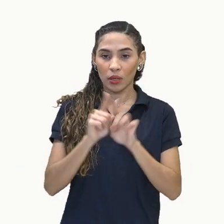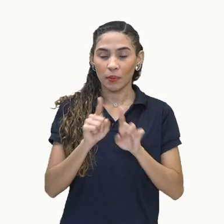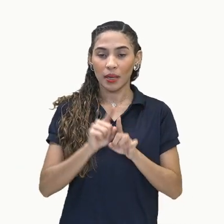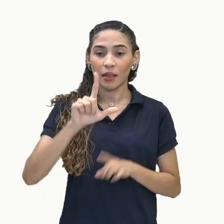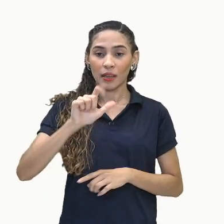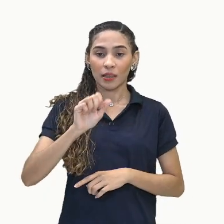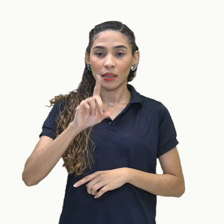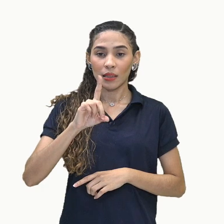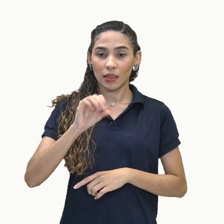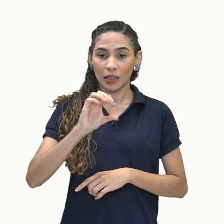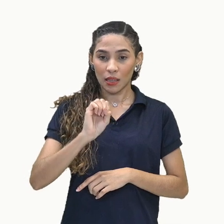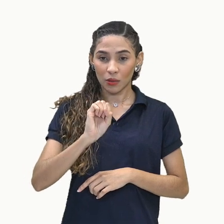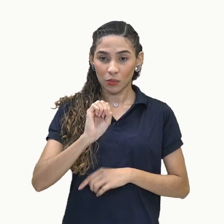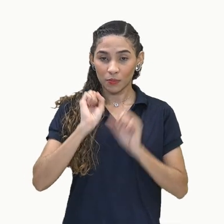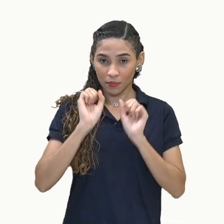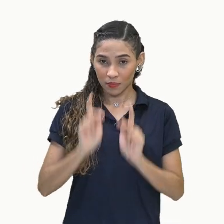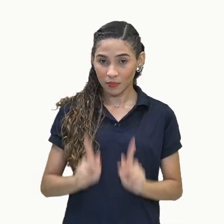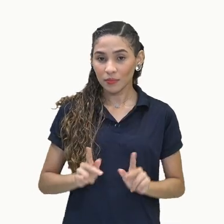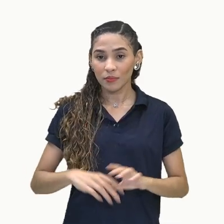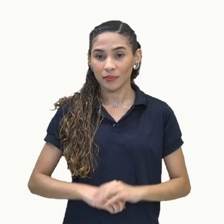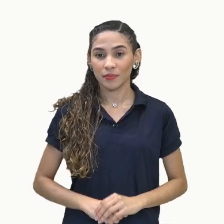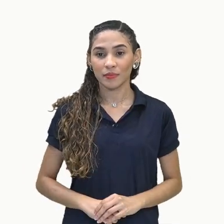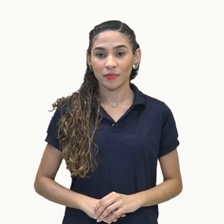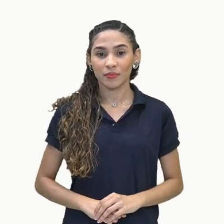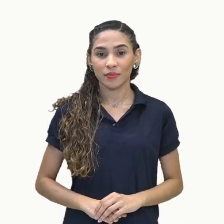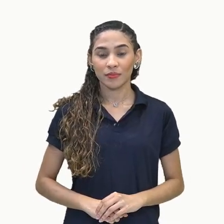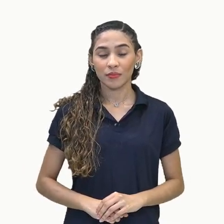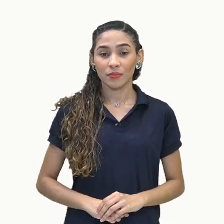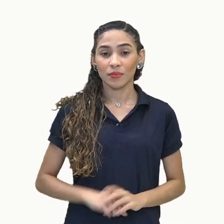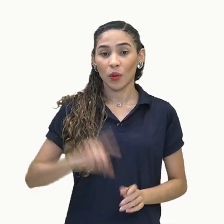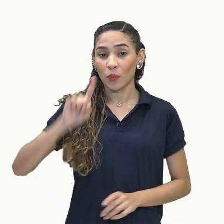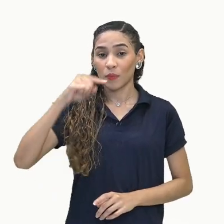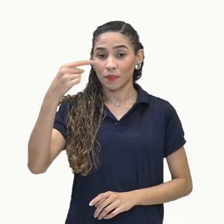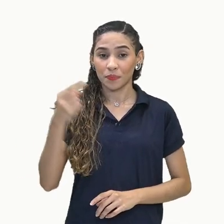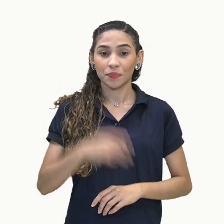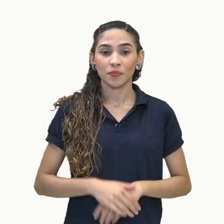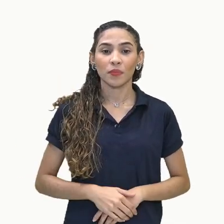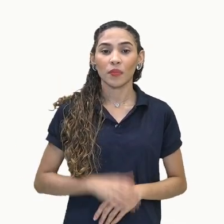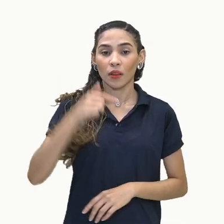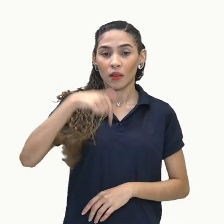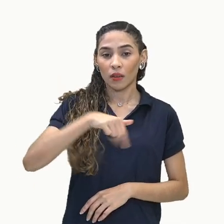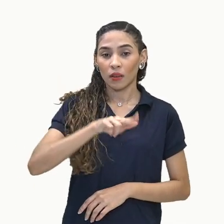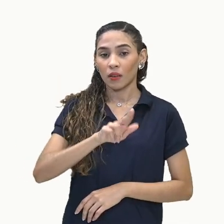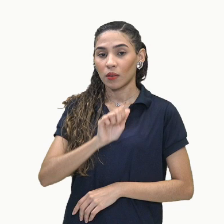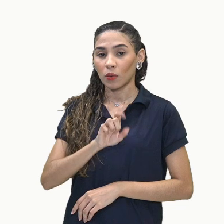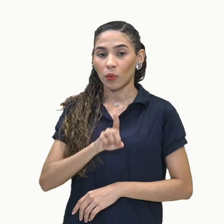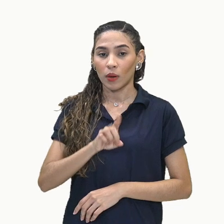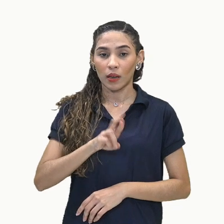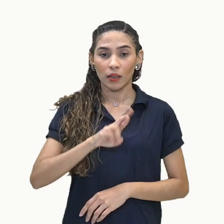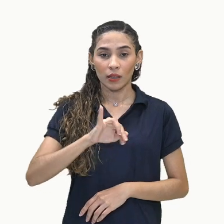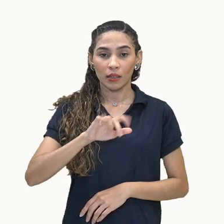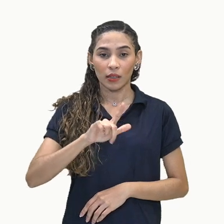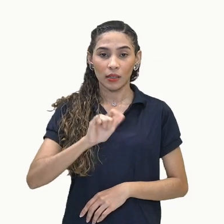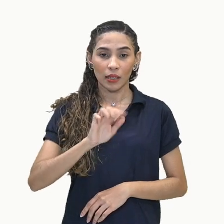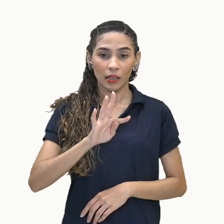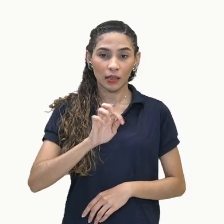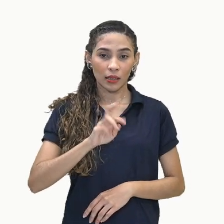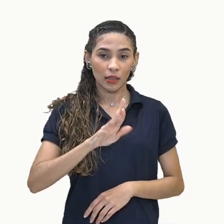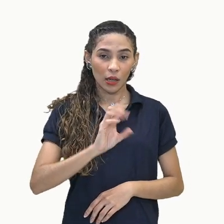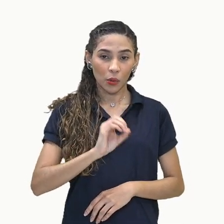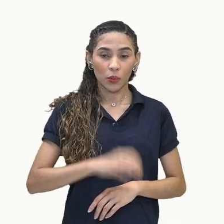lados. Tudo bem? Então, próximo é o quadrilátero. Tá bom?